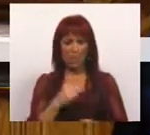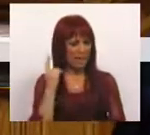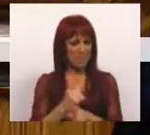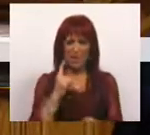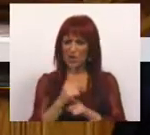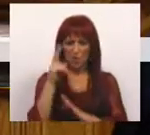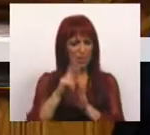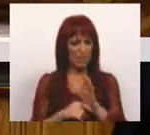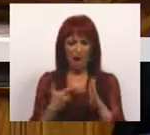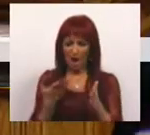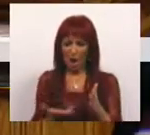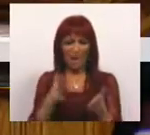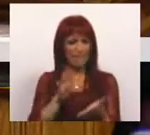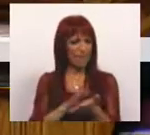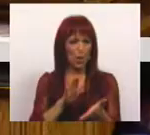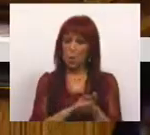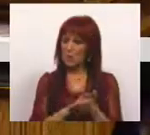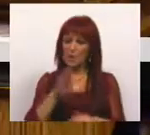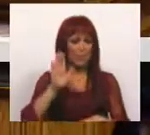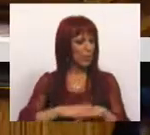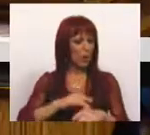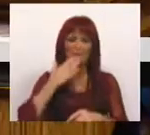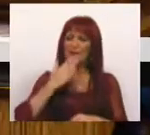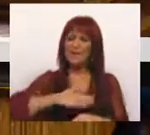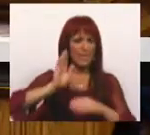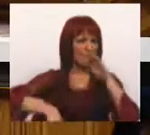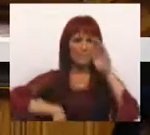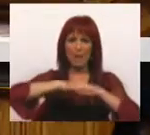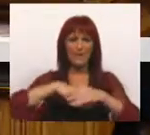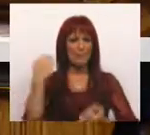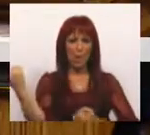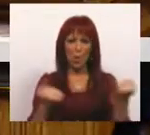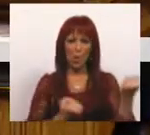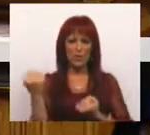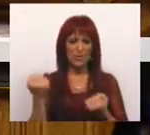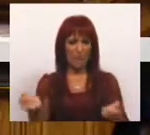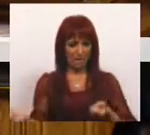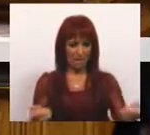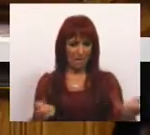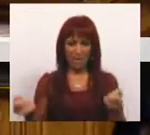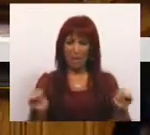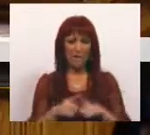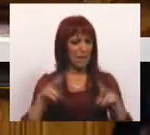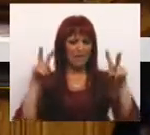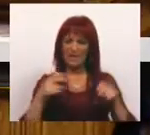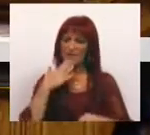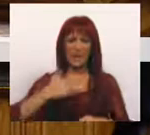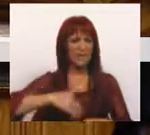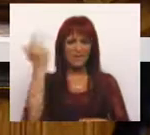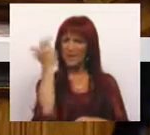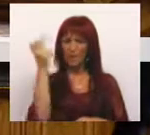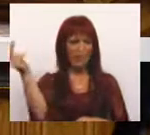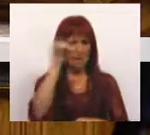manter o regime atualmente em vigor relativamente à idade máxima de condução para estes motoristas, nem à matéria da idade da